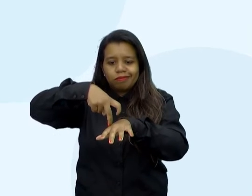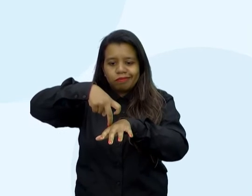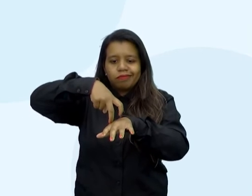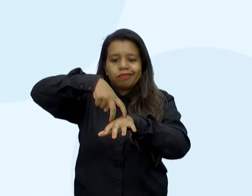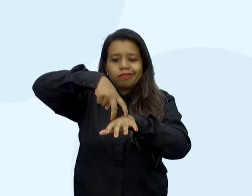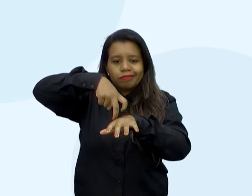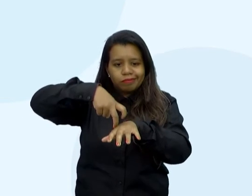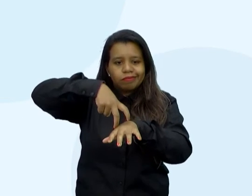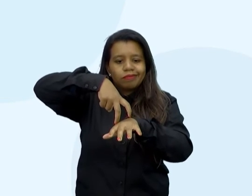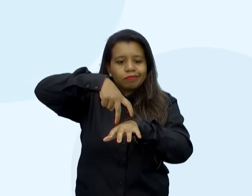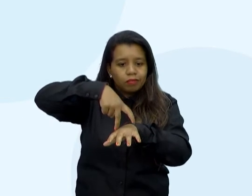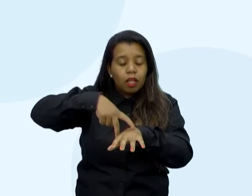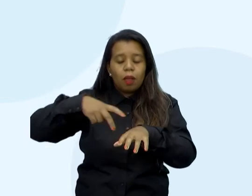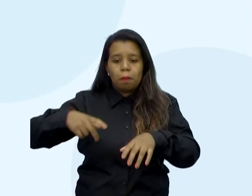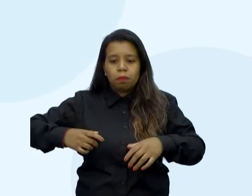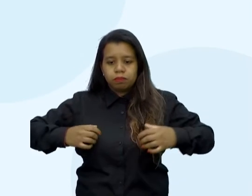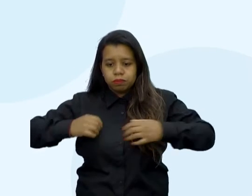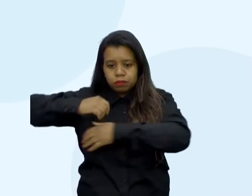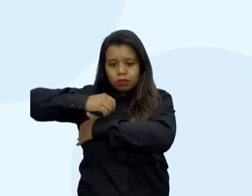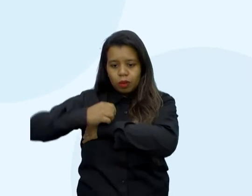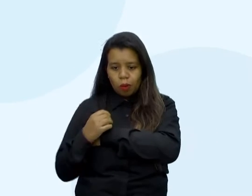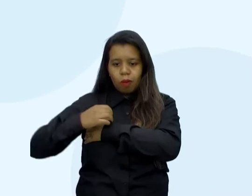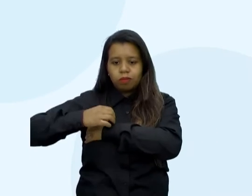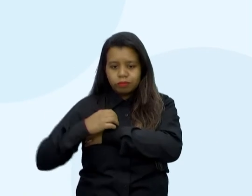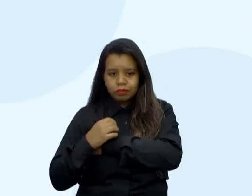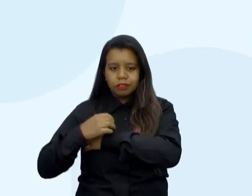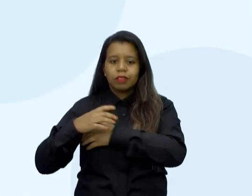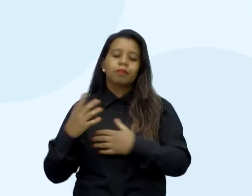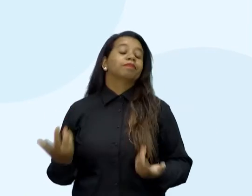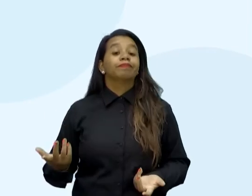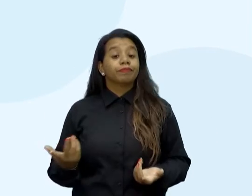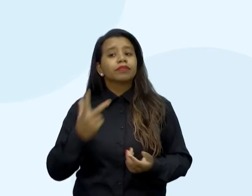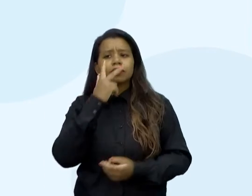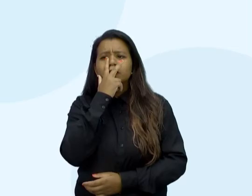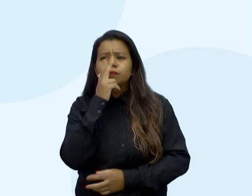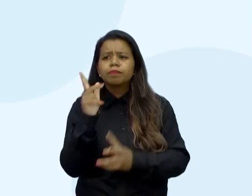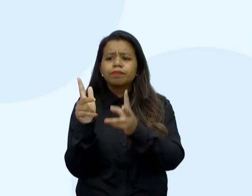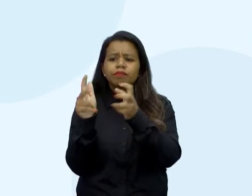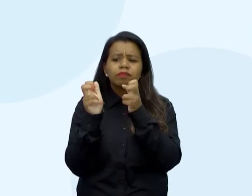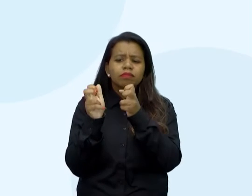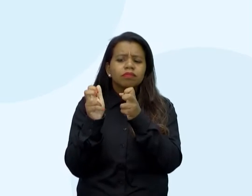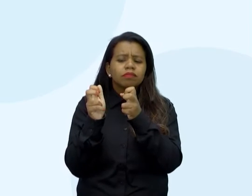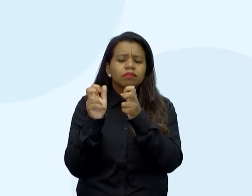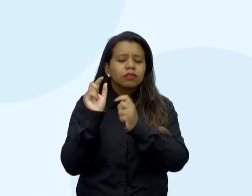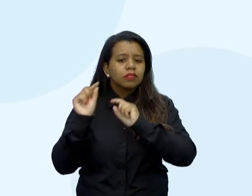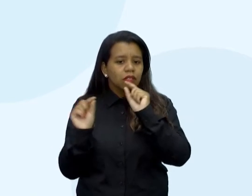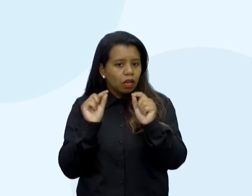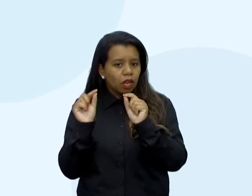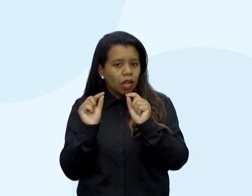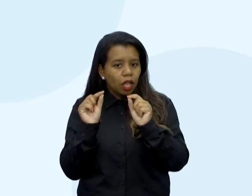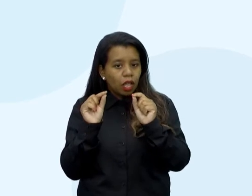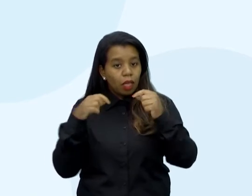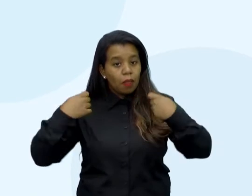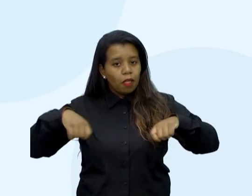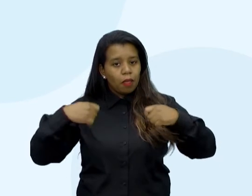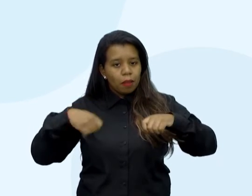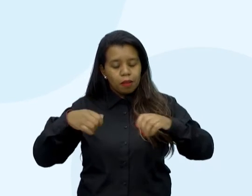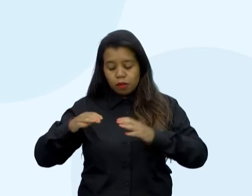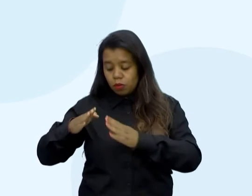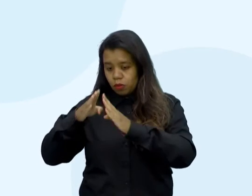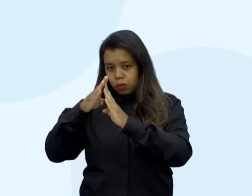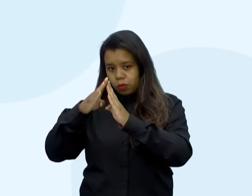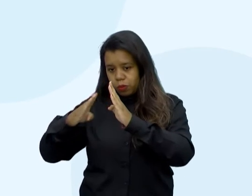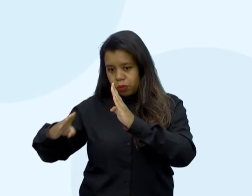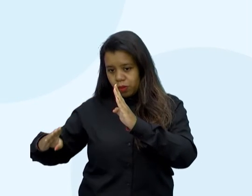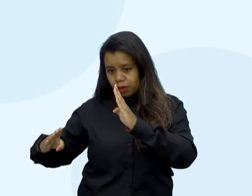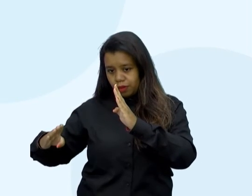ali a perna e tal, precisa de uma muleta. Você já reparou que a muleta precisa de um ângulo aqui em relação